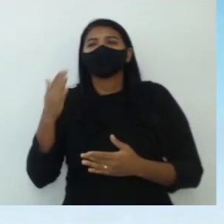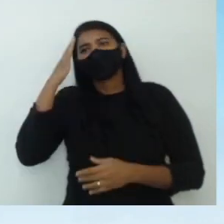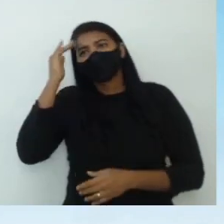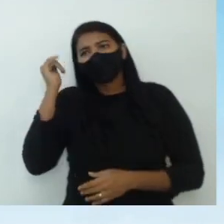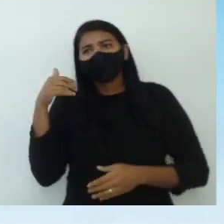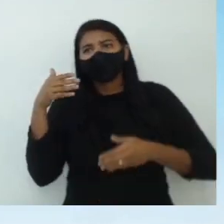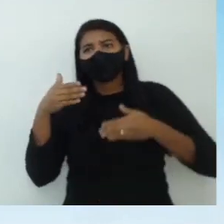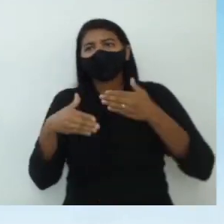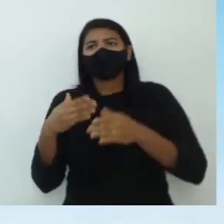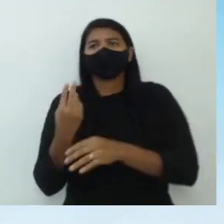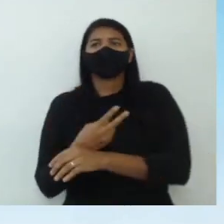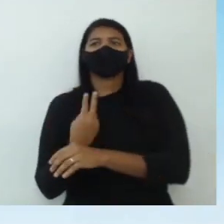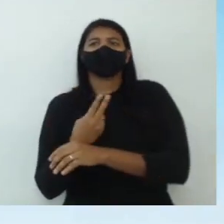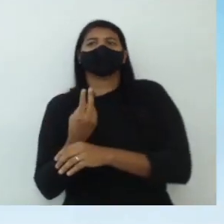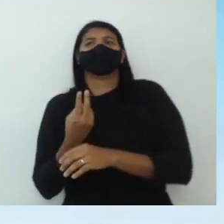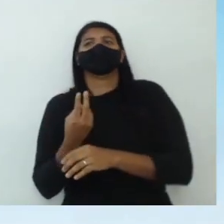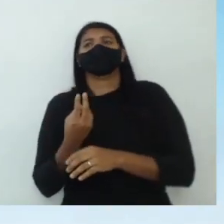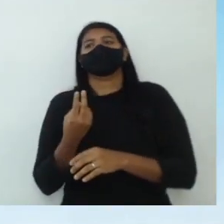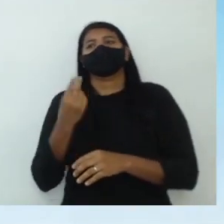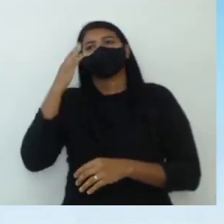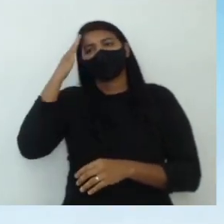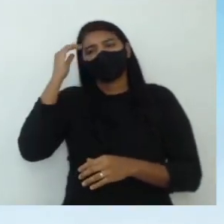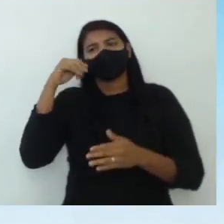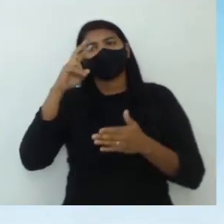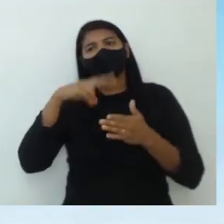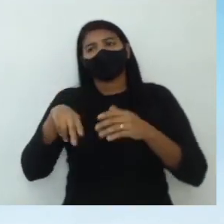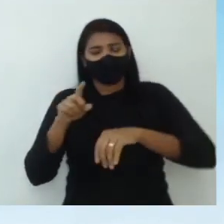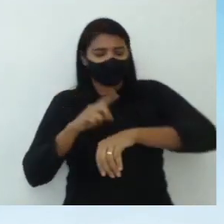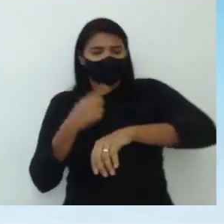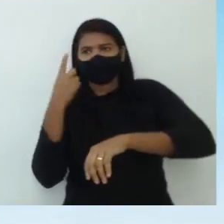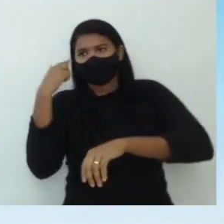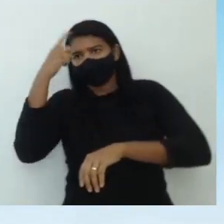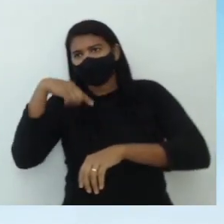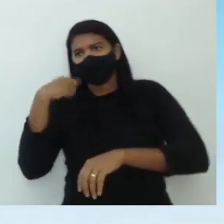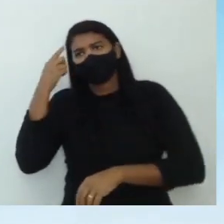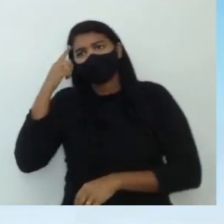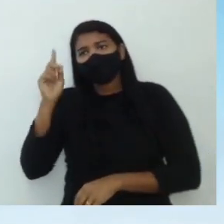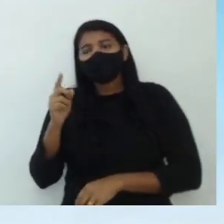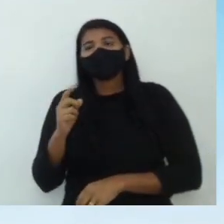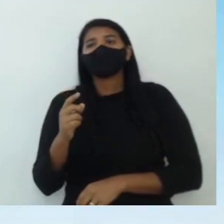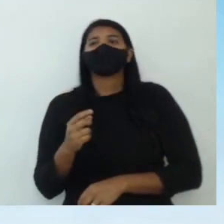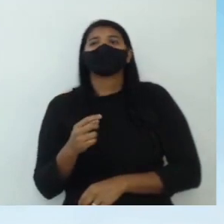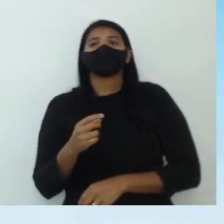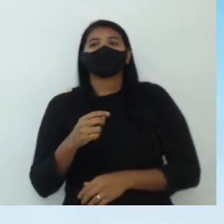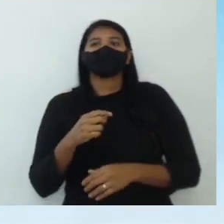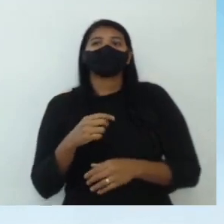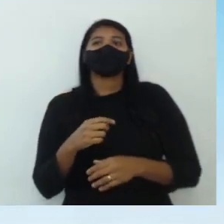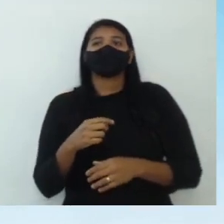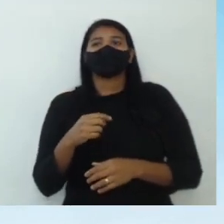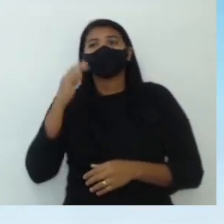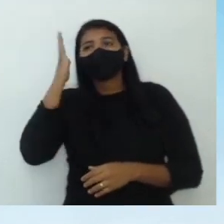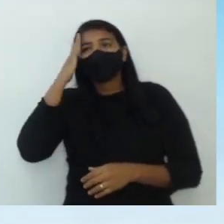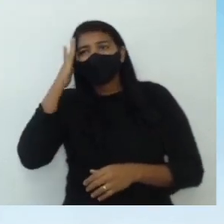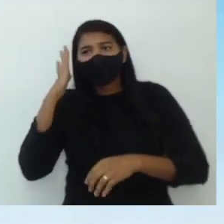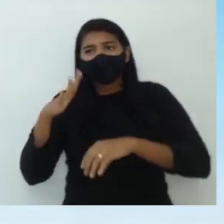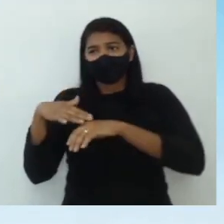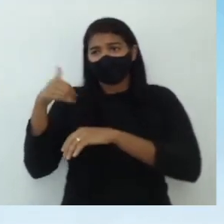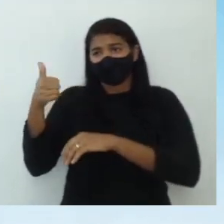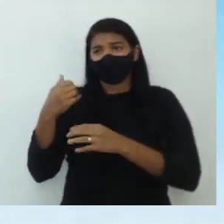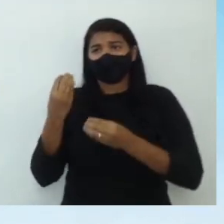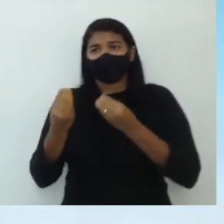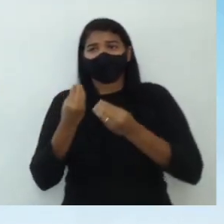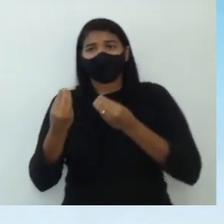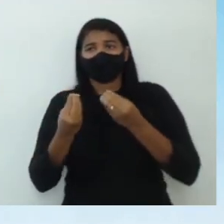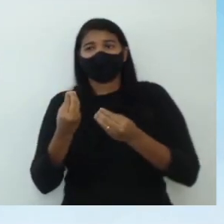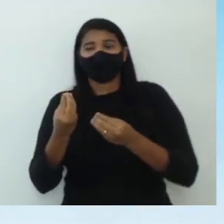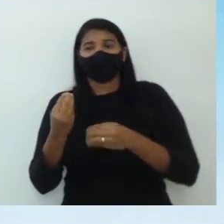isso, assim, 1 ou 2 horinhas que você tirar do seu dia, para você começar a ver o impacto disso que vai ter na sua